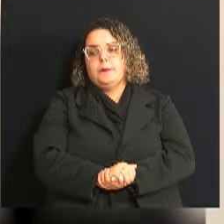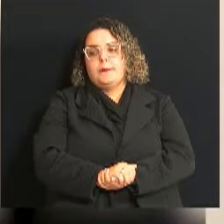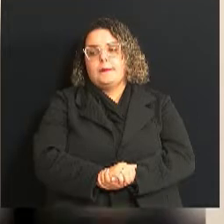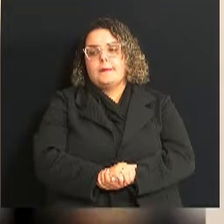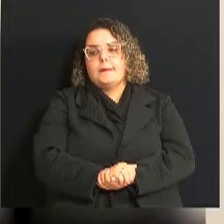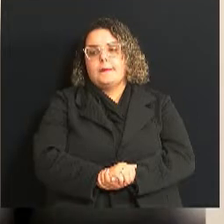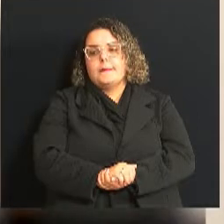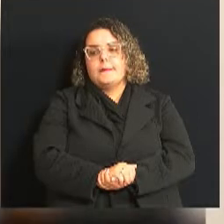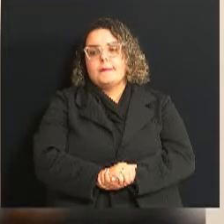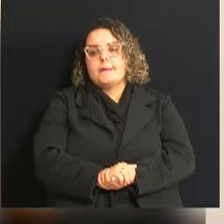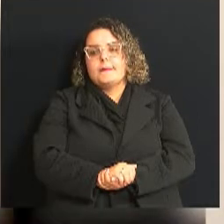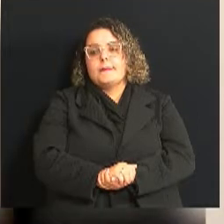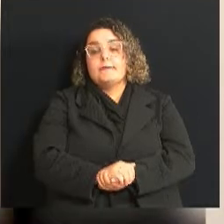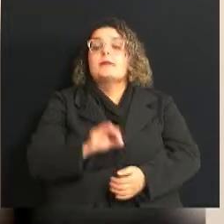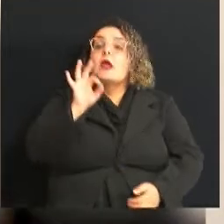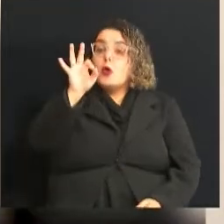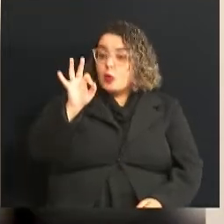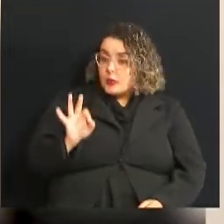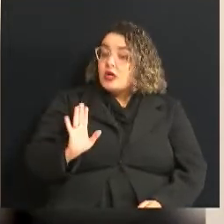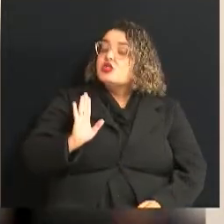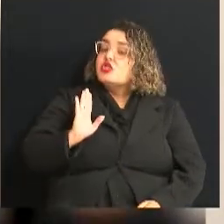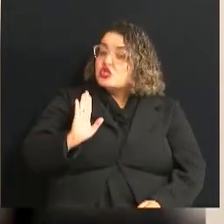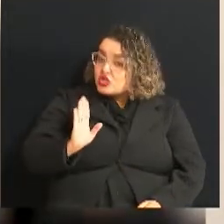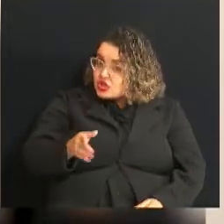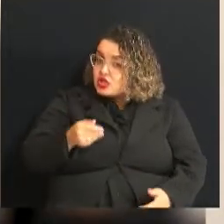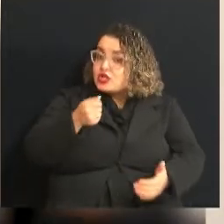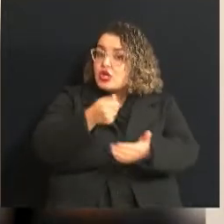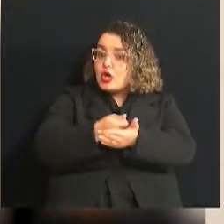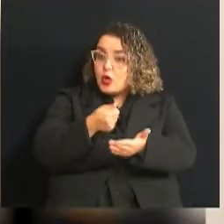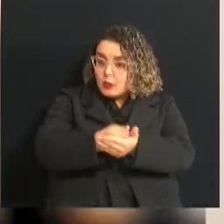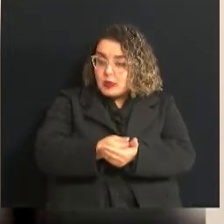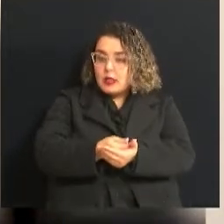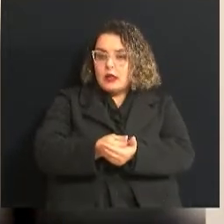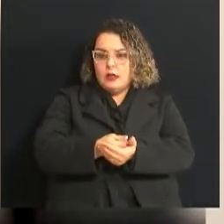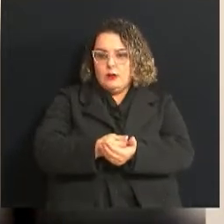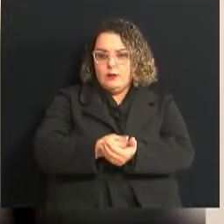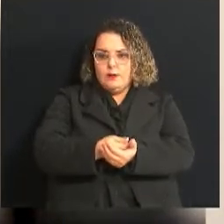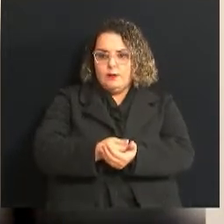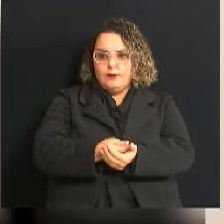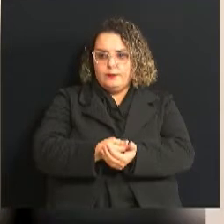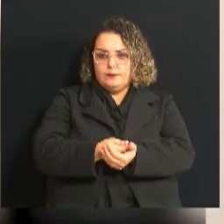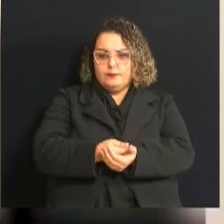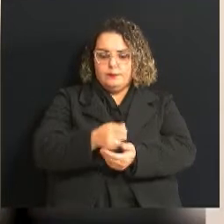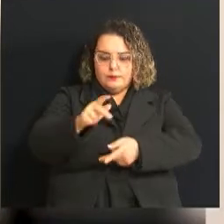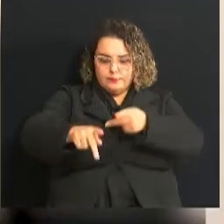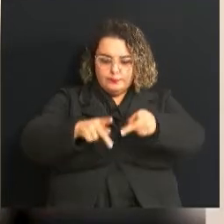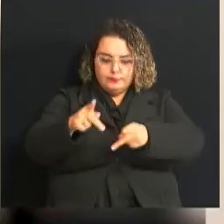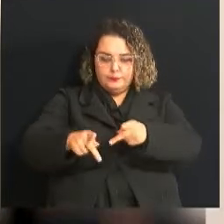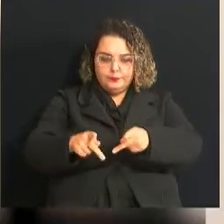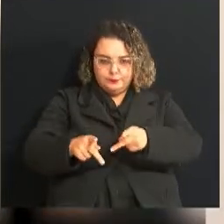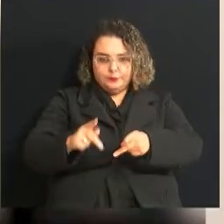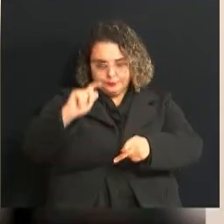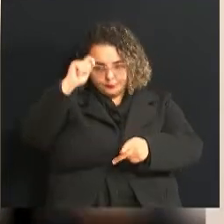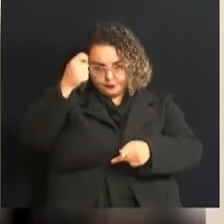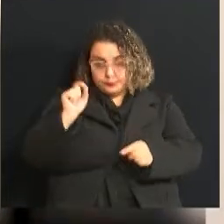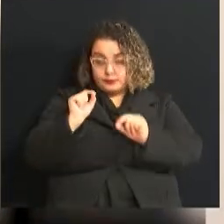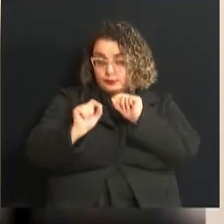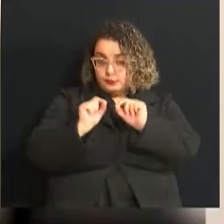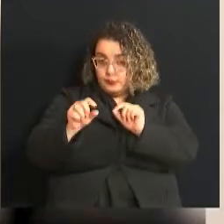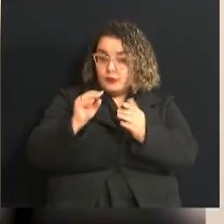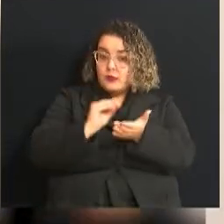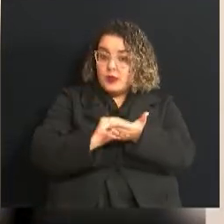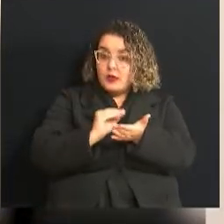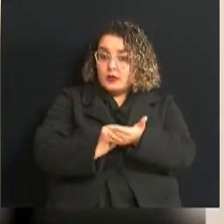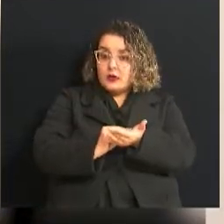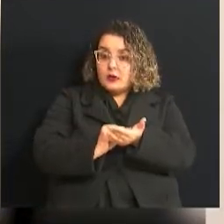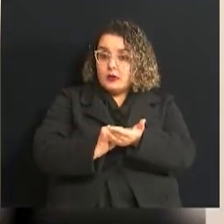Um percentual já é obrigado a ser destinado à população negra. O que faltava